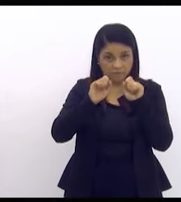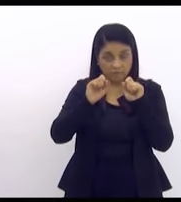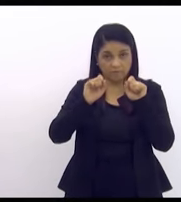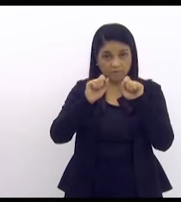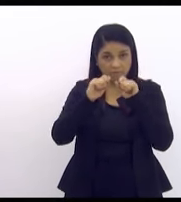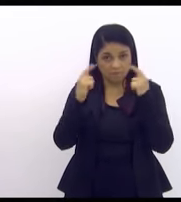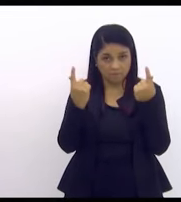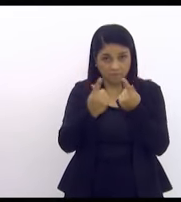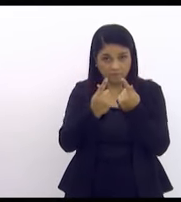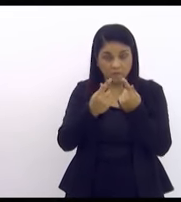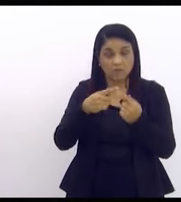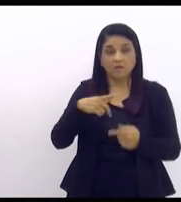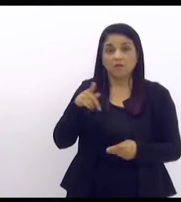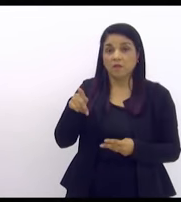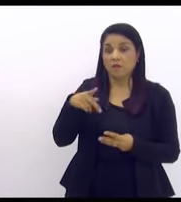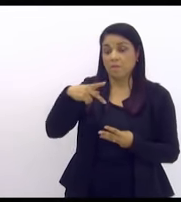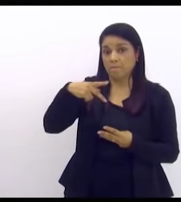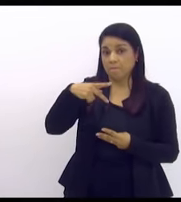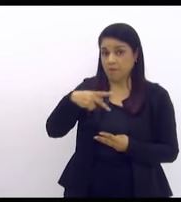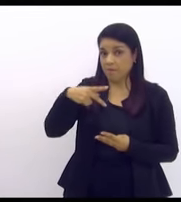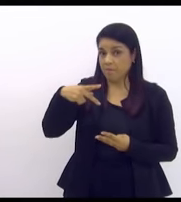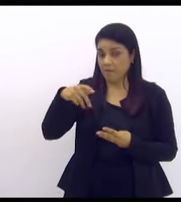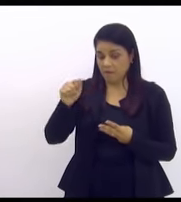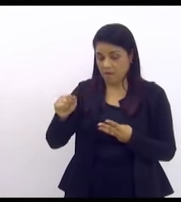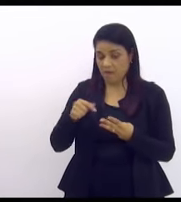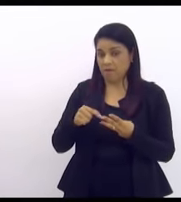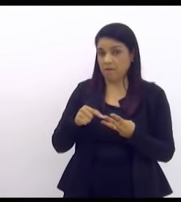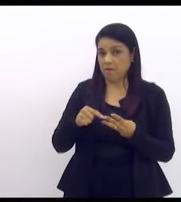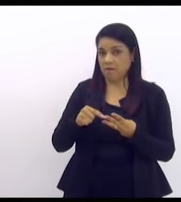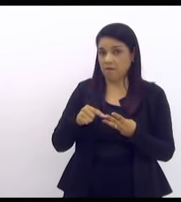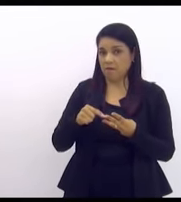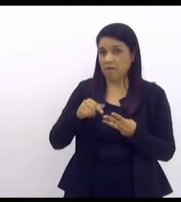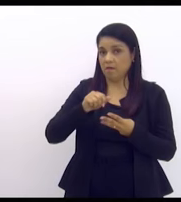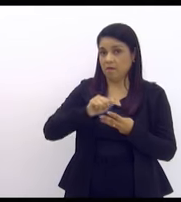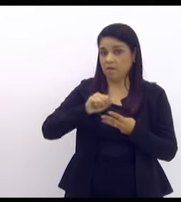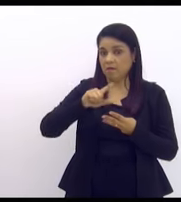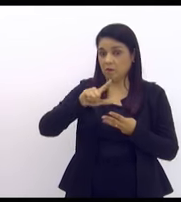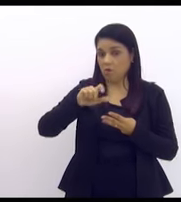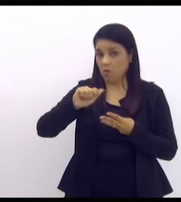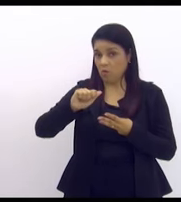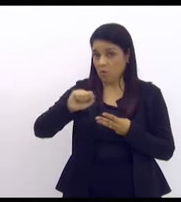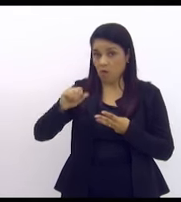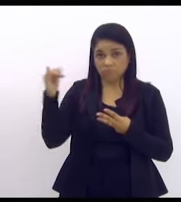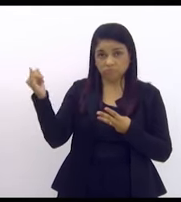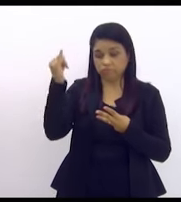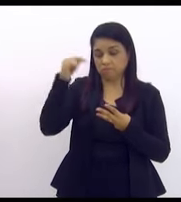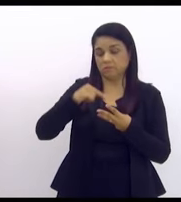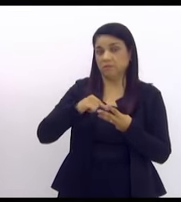a Lucinha falou o PPA. PPA é uma coisa. A lei mais importante é a LOA, que é a lei